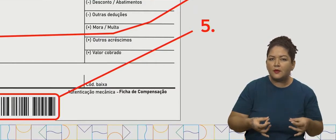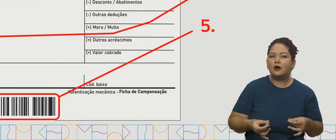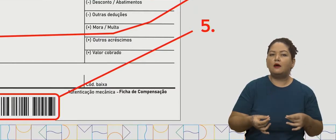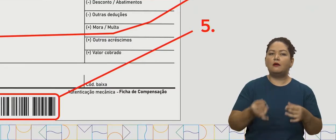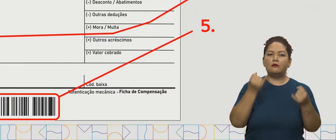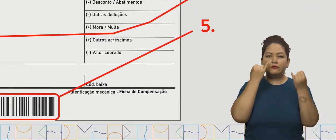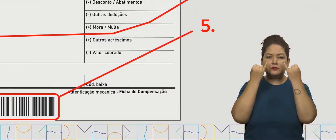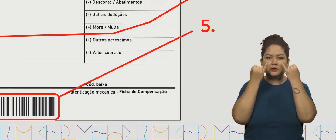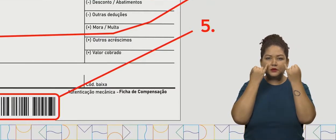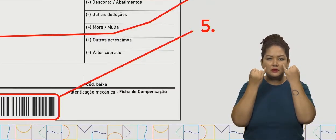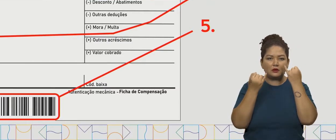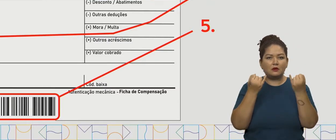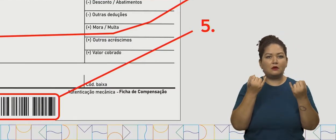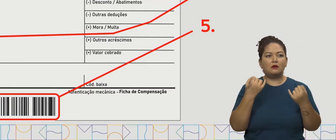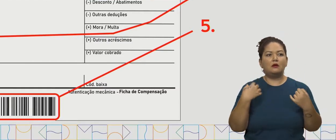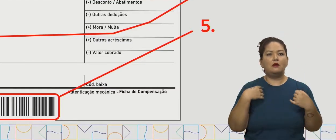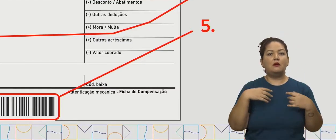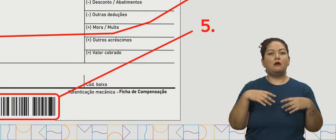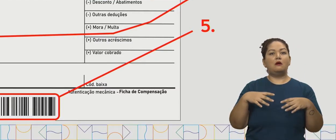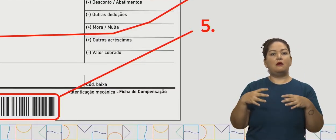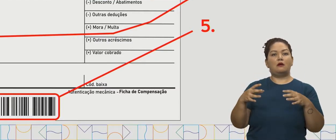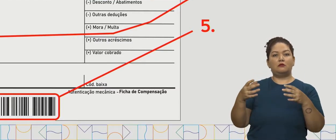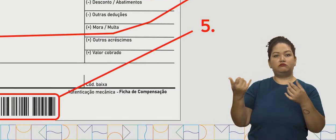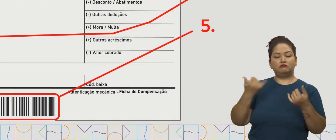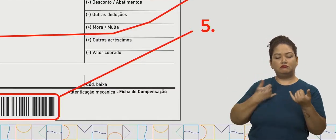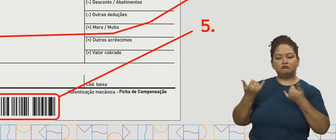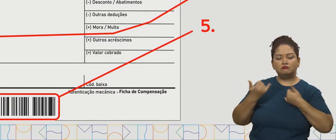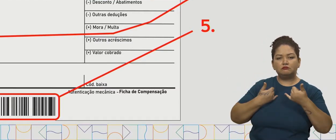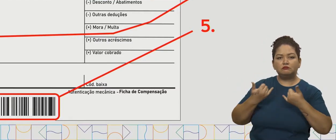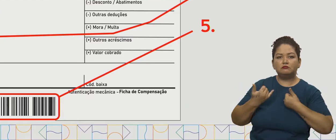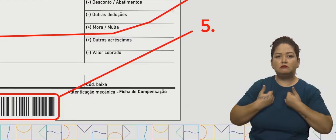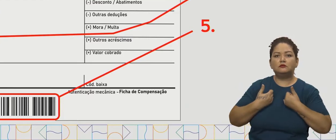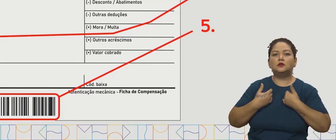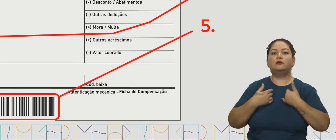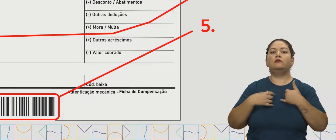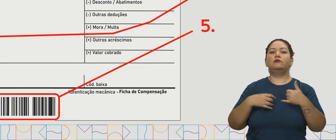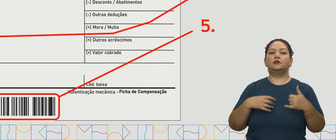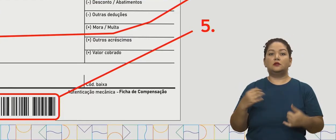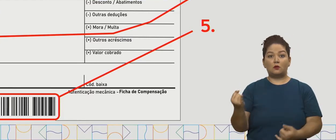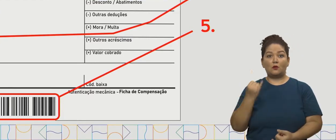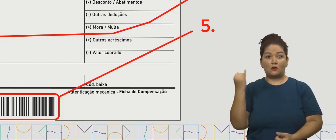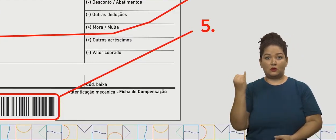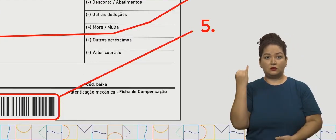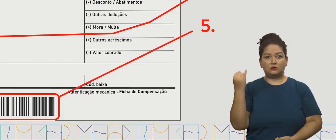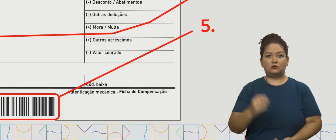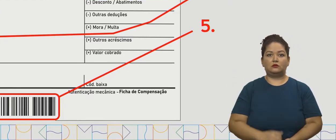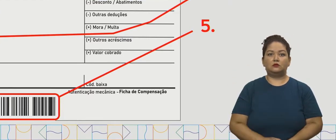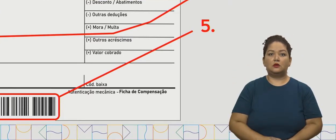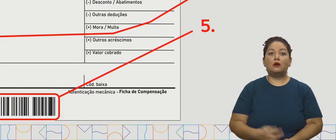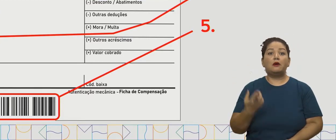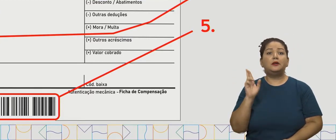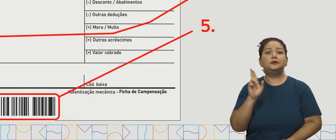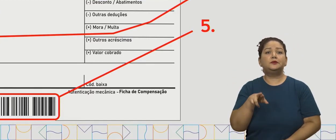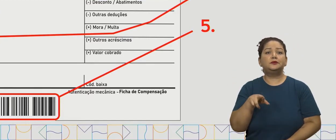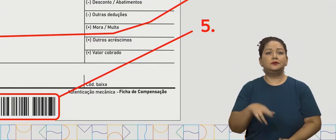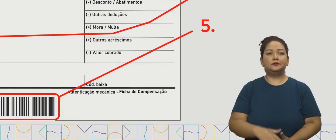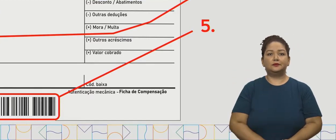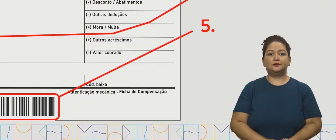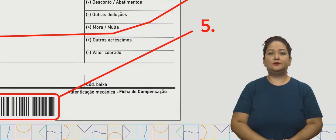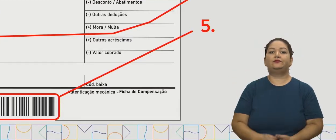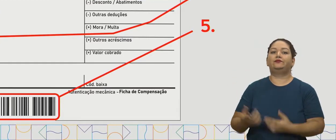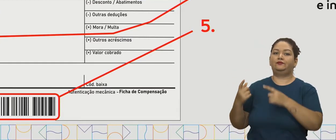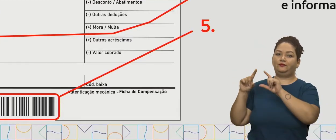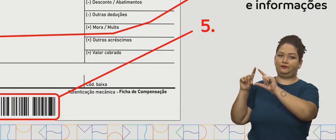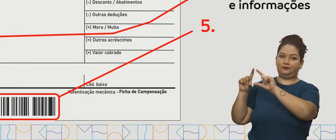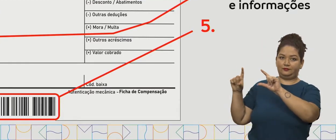boleto. É todo um enunciado que vai nos trazer informações pertinentes a ele. Então, isso significa que a nossa